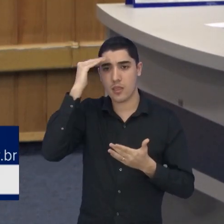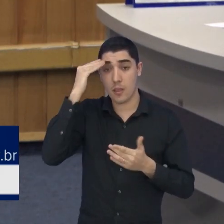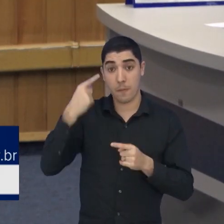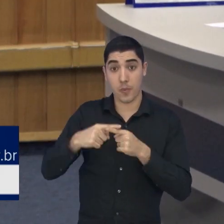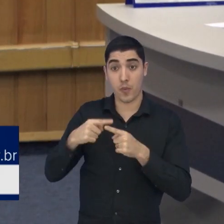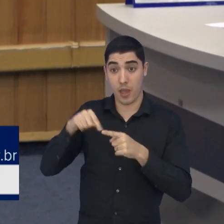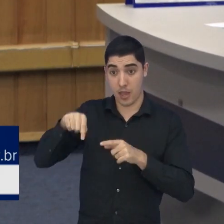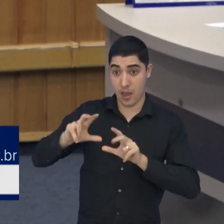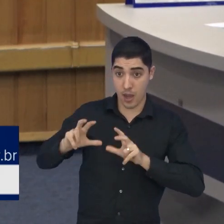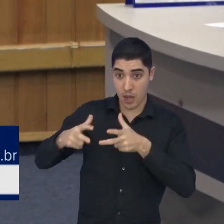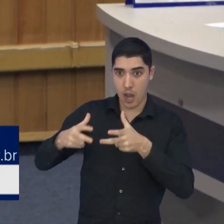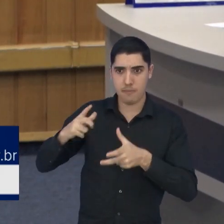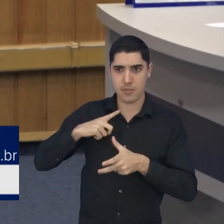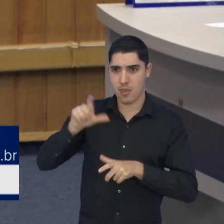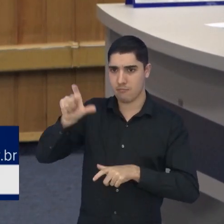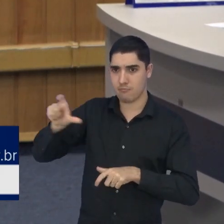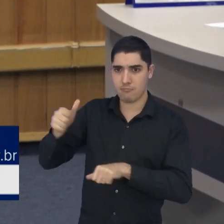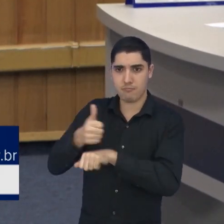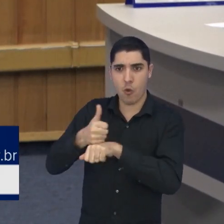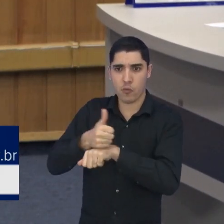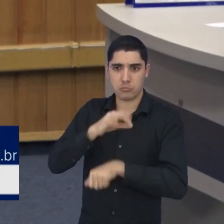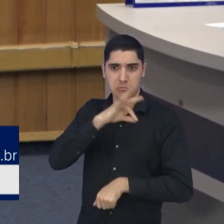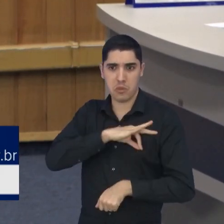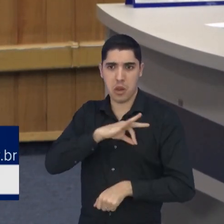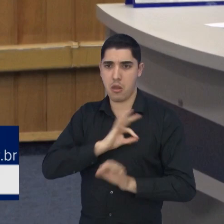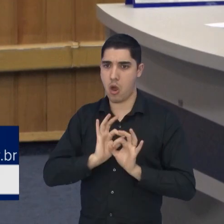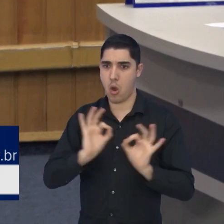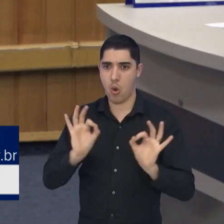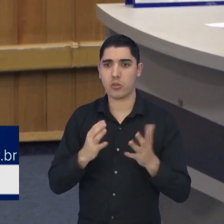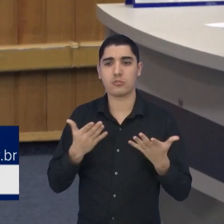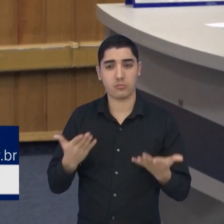tem bons profissionais, muito bem remunerados,